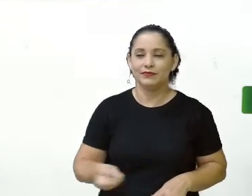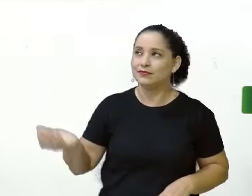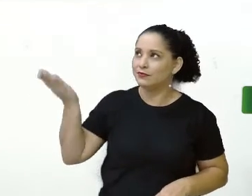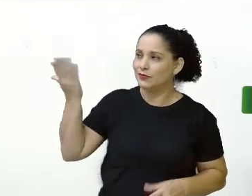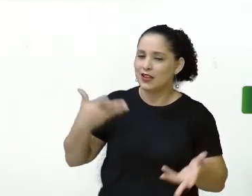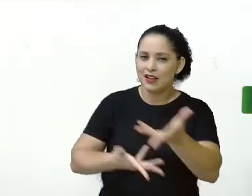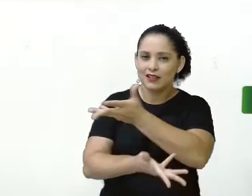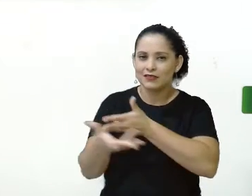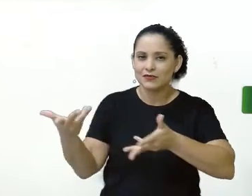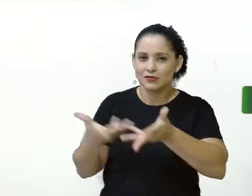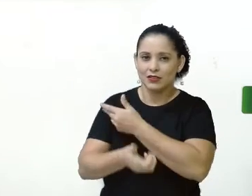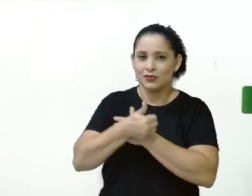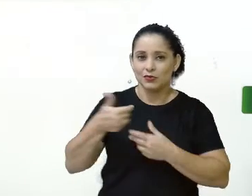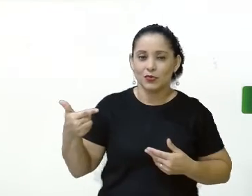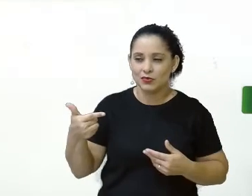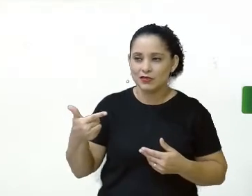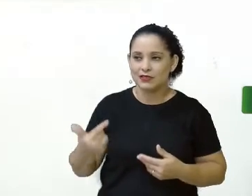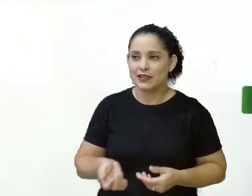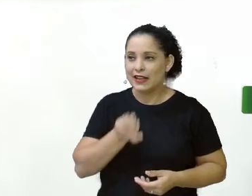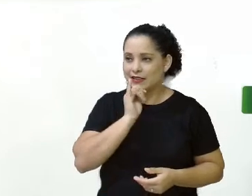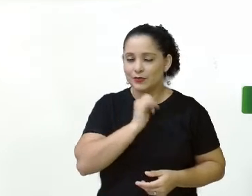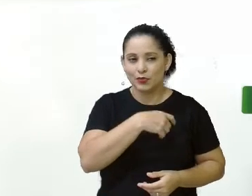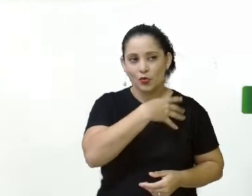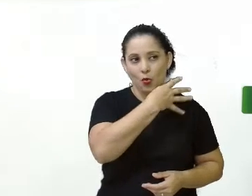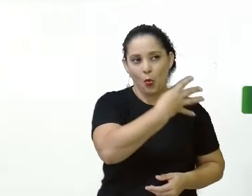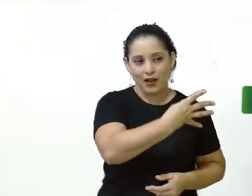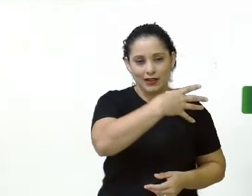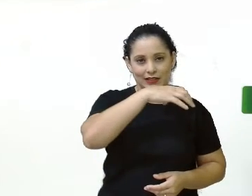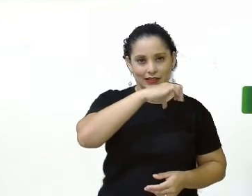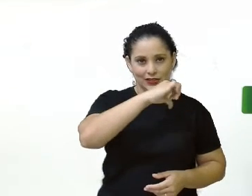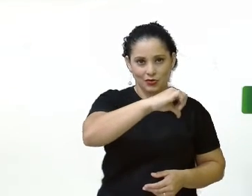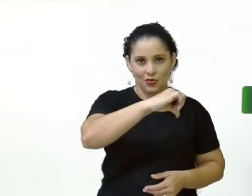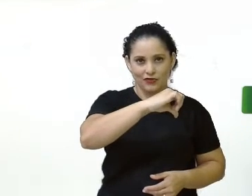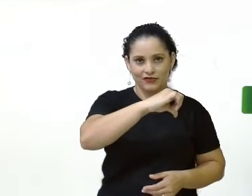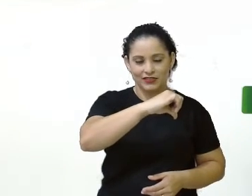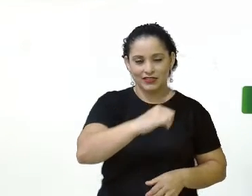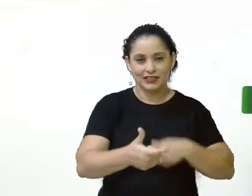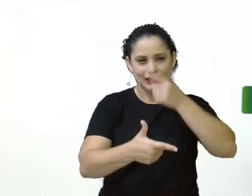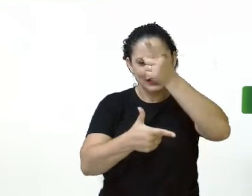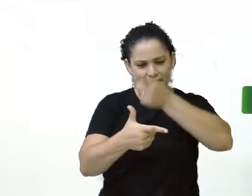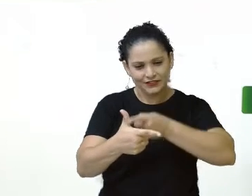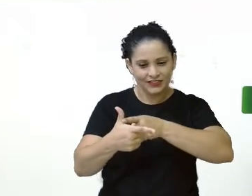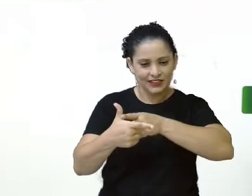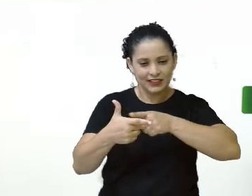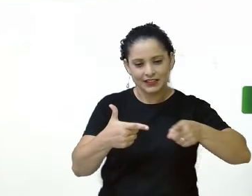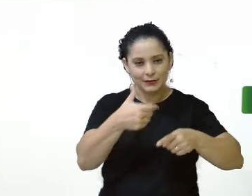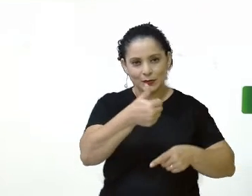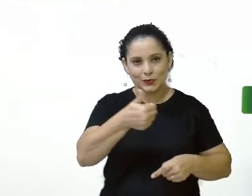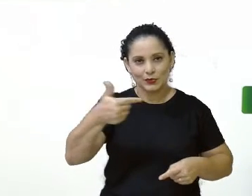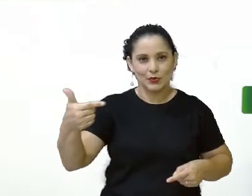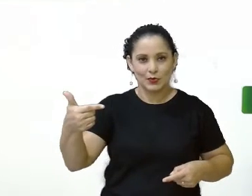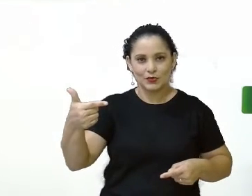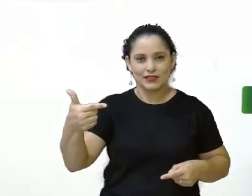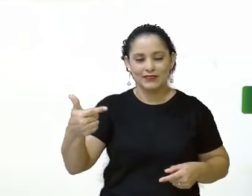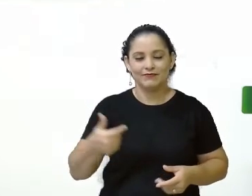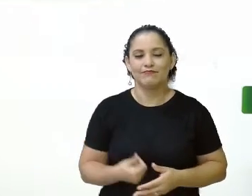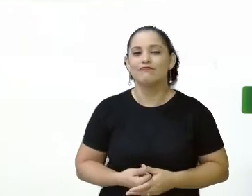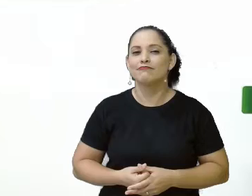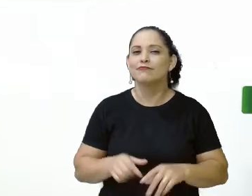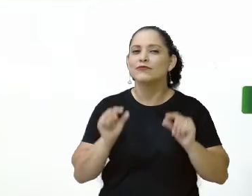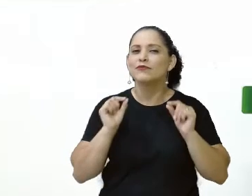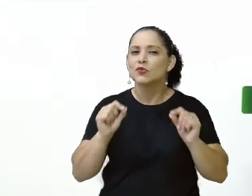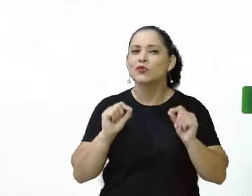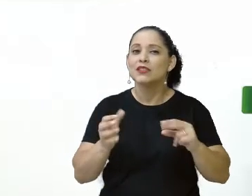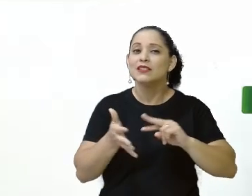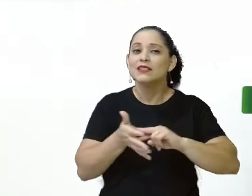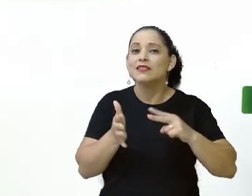o 49. A gente vai pegar o 49 e dividir por 12. O que é que estou querendo